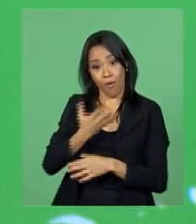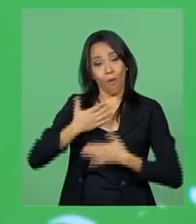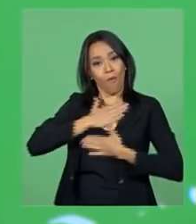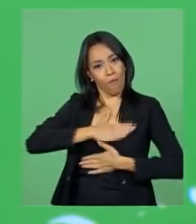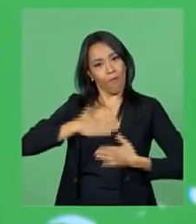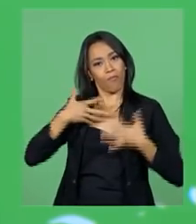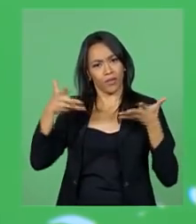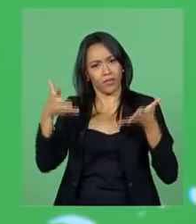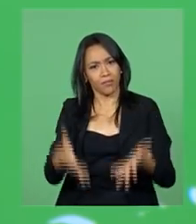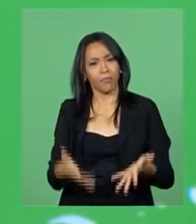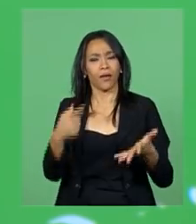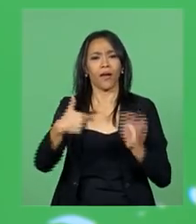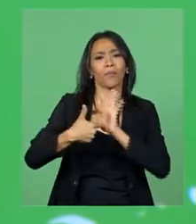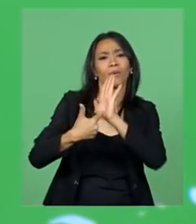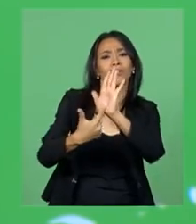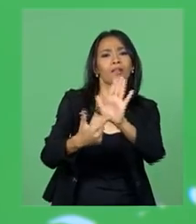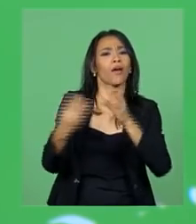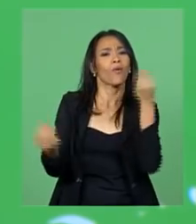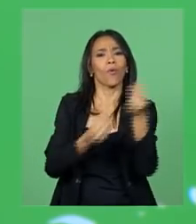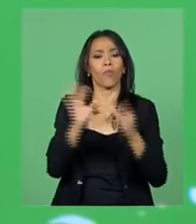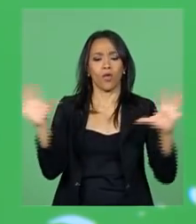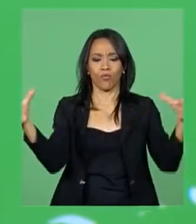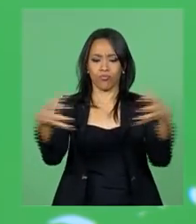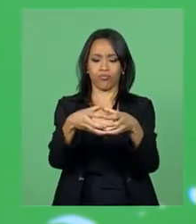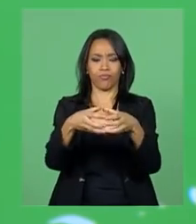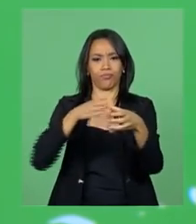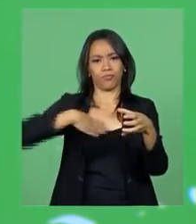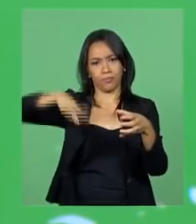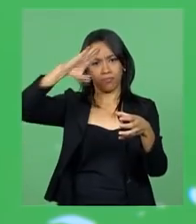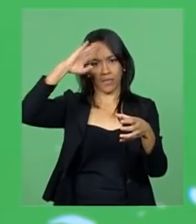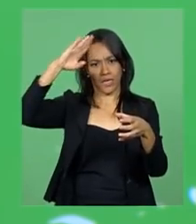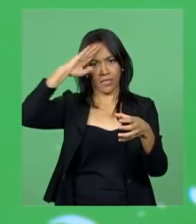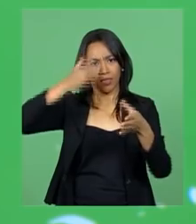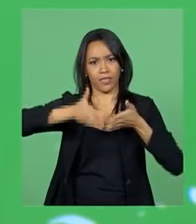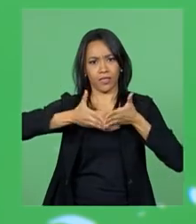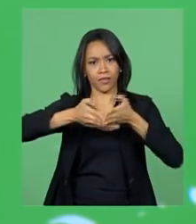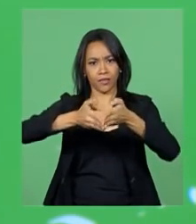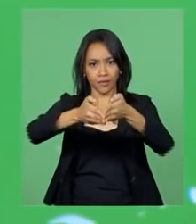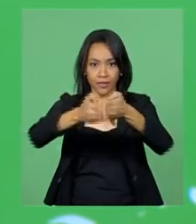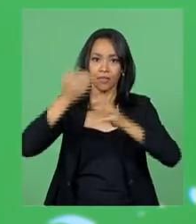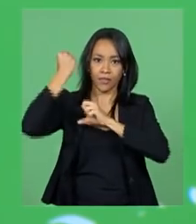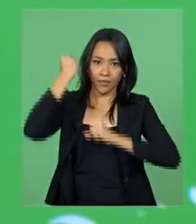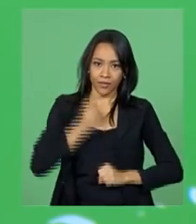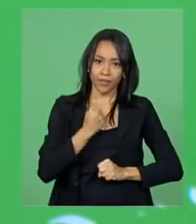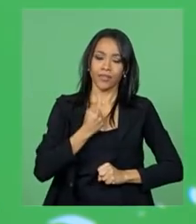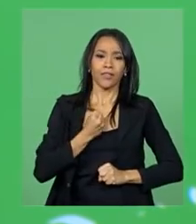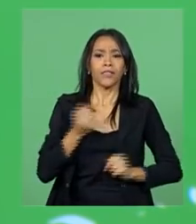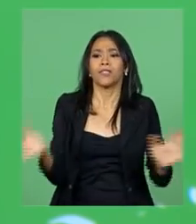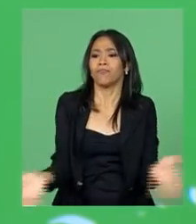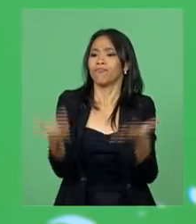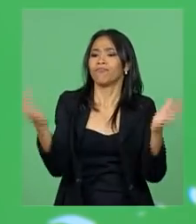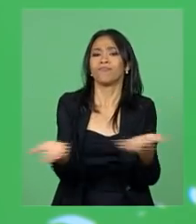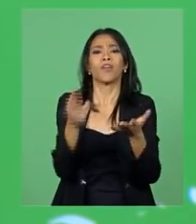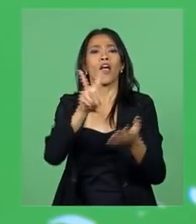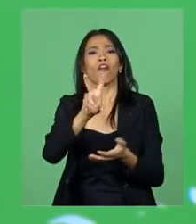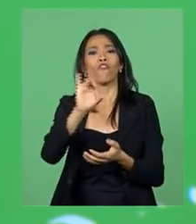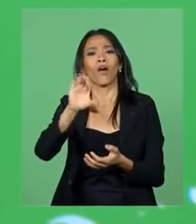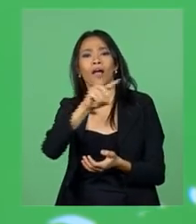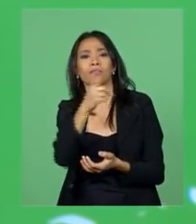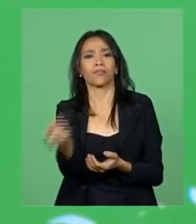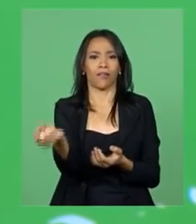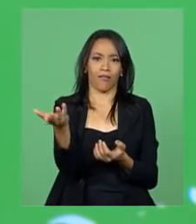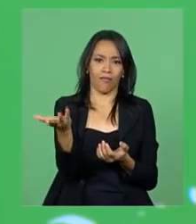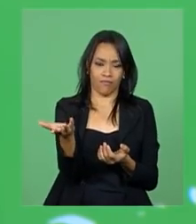na NBR, passar um recado das Forças Armadas, poder contribuir, despertar vocações, emoções, estar com o público